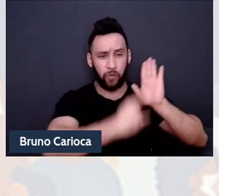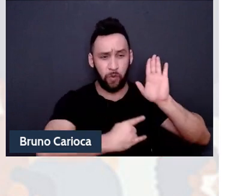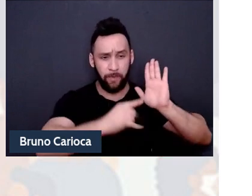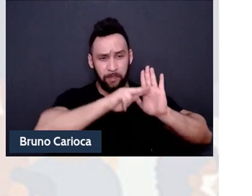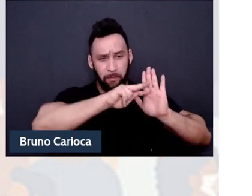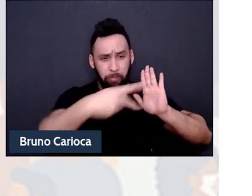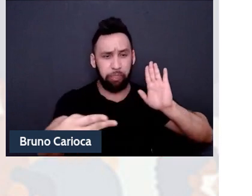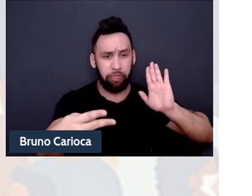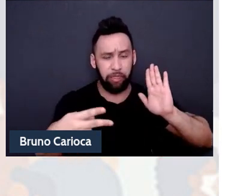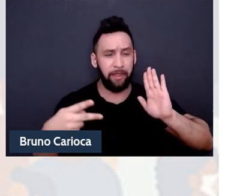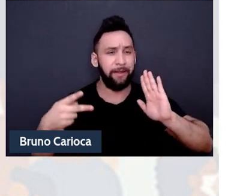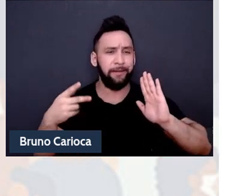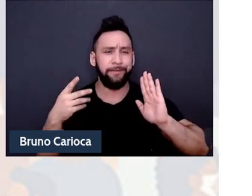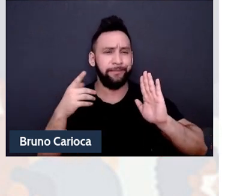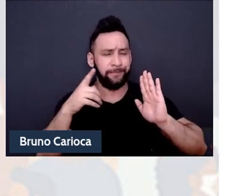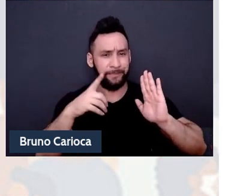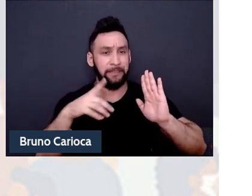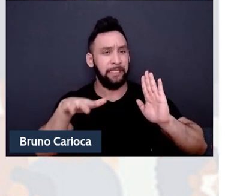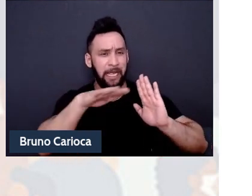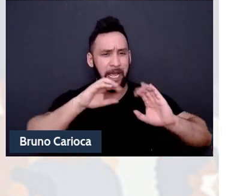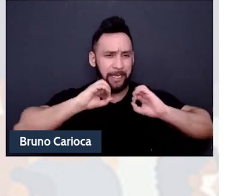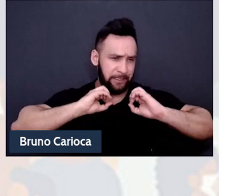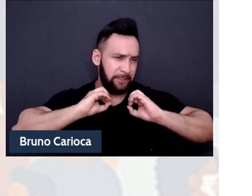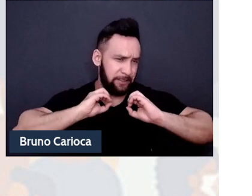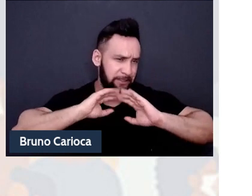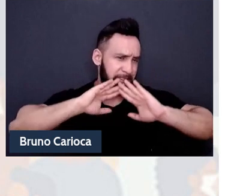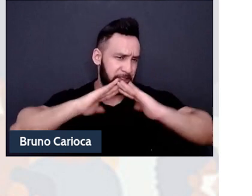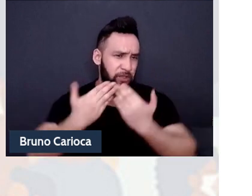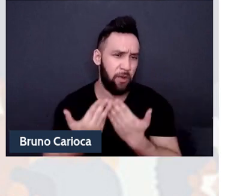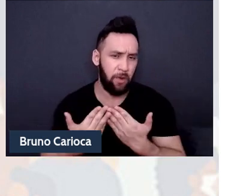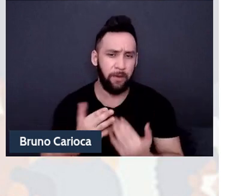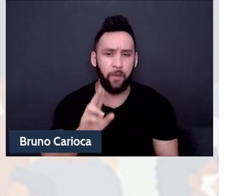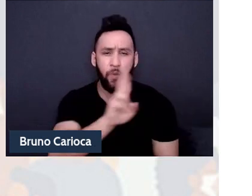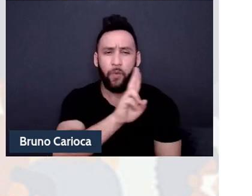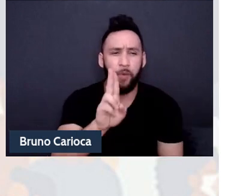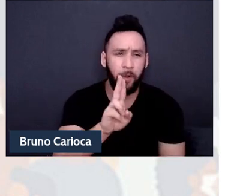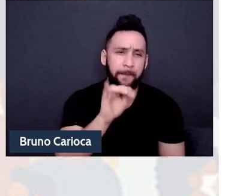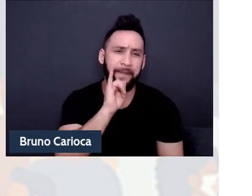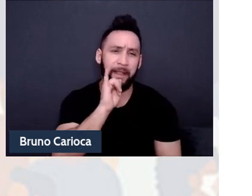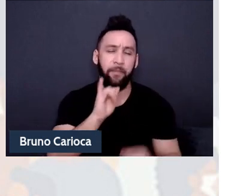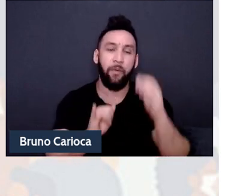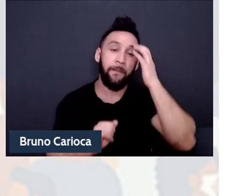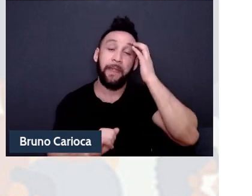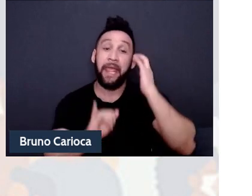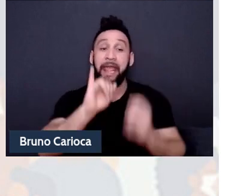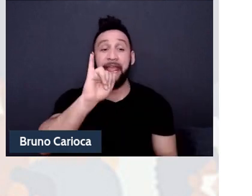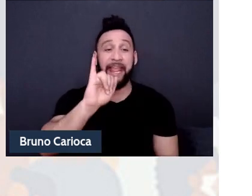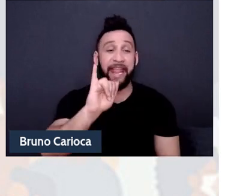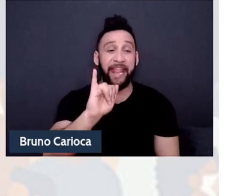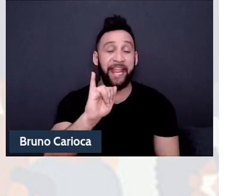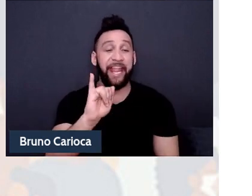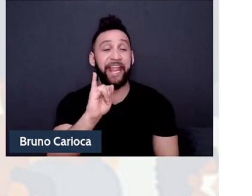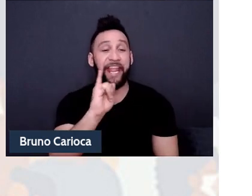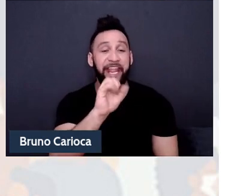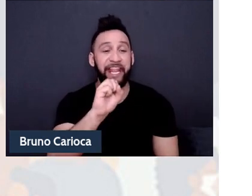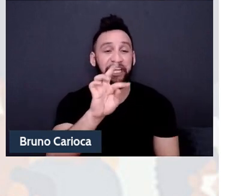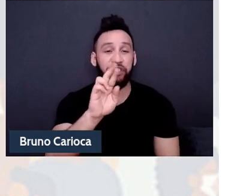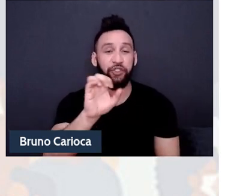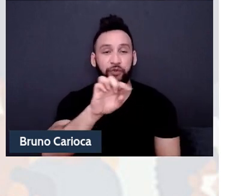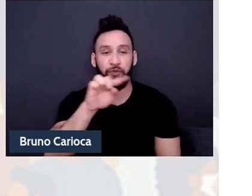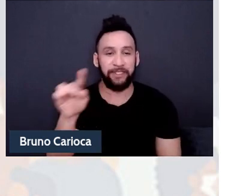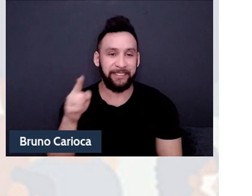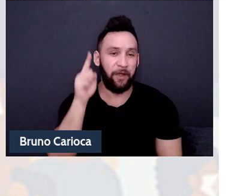né? Então, alguns nomes que se utilizavam eram, por exemplo, instrução guiada por mensuração,